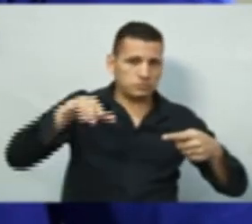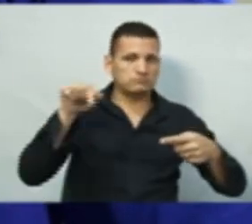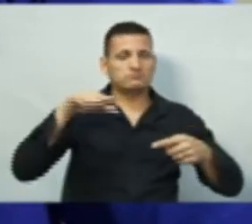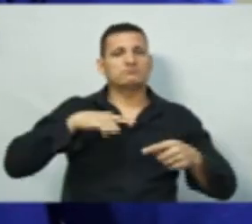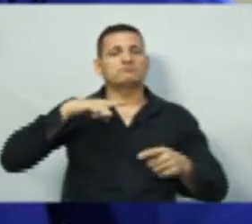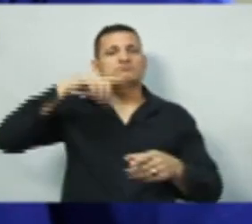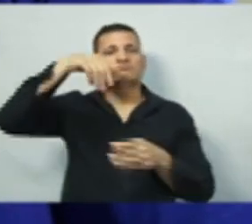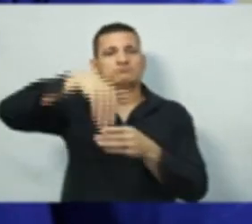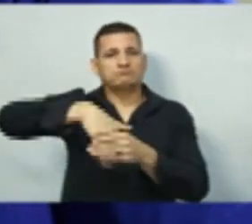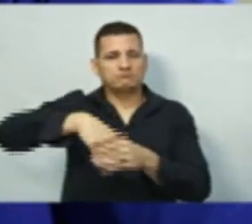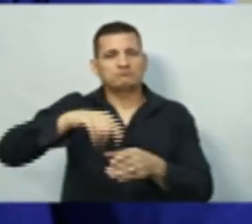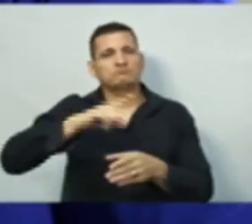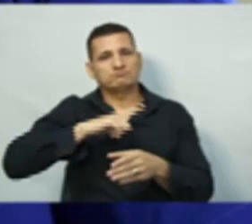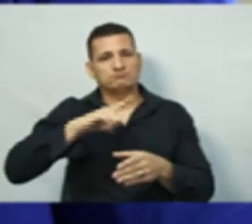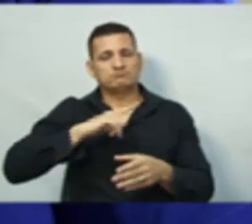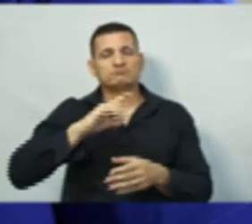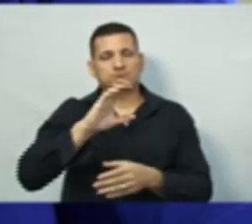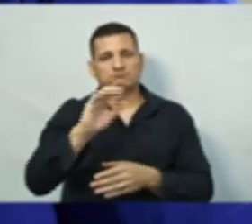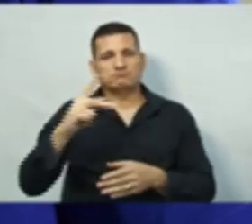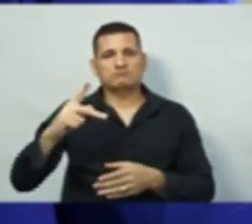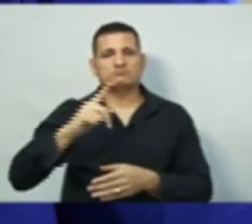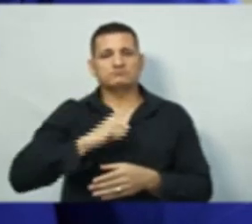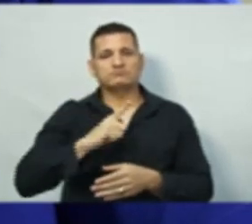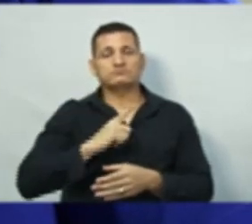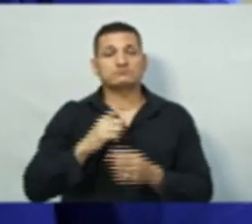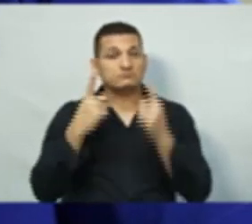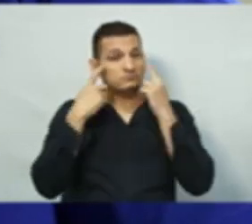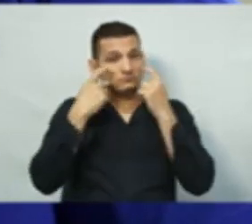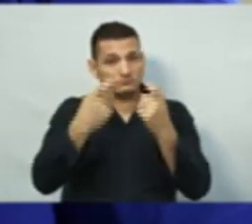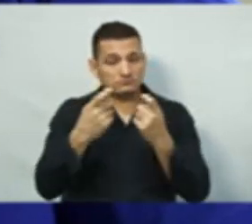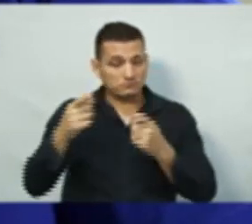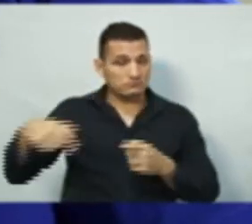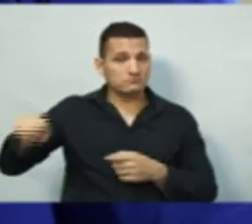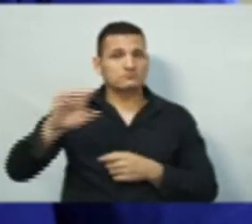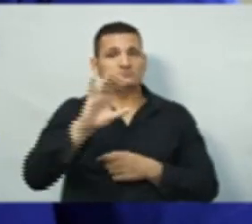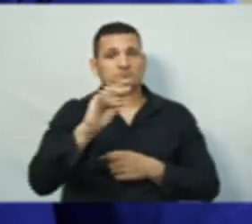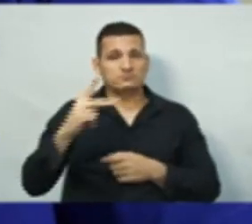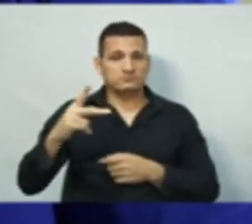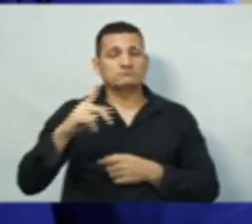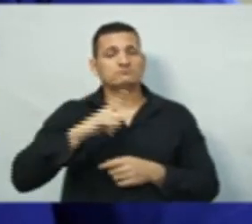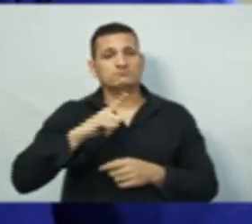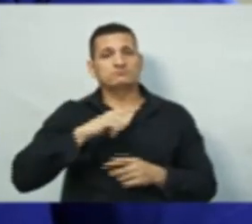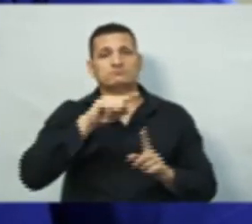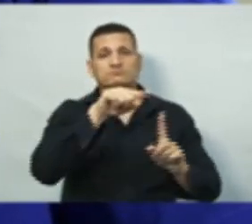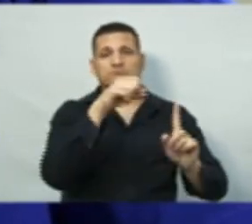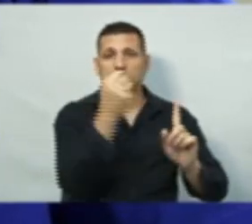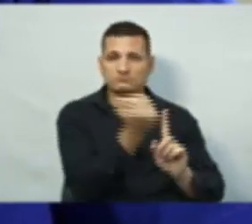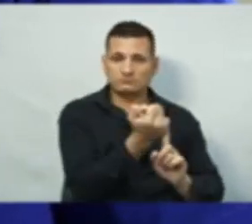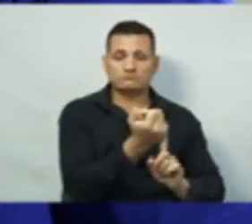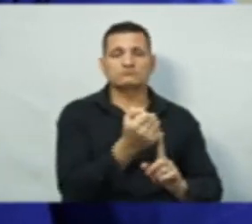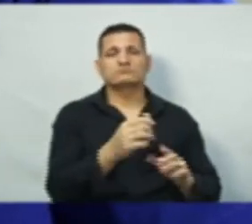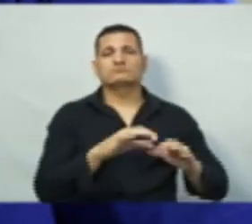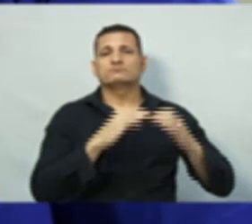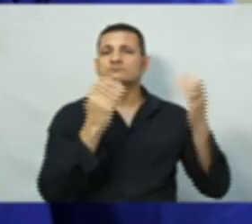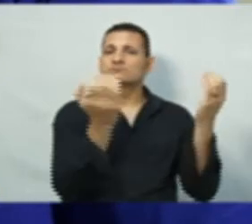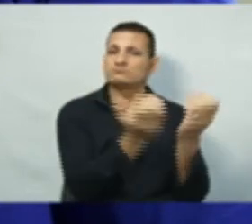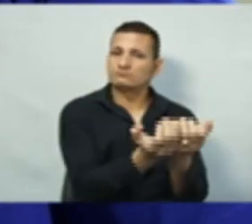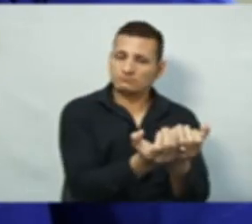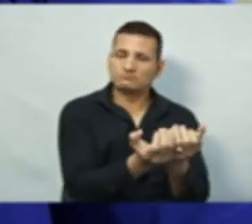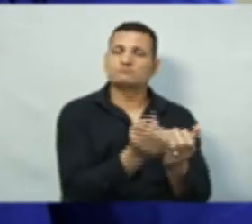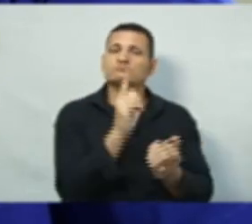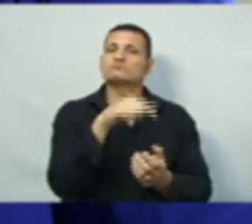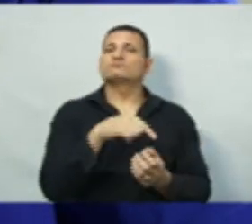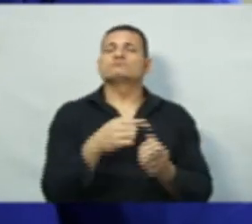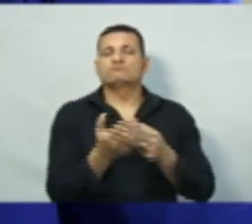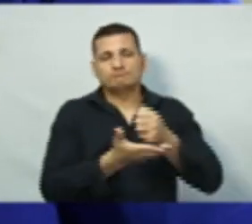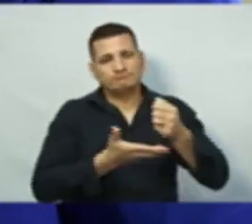voz dentro da cooperativa. O interesse que a cooperativa tem pela sociedade, o interesse pela comunidade, que é um dos princípios do